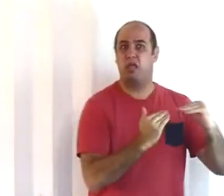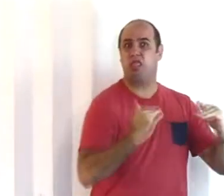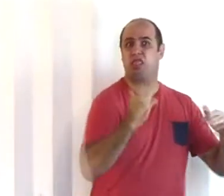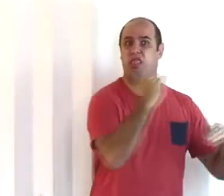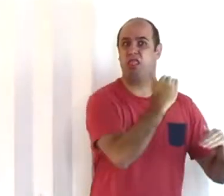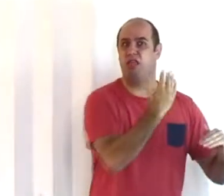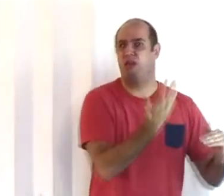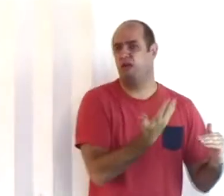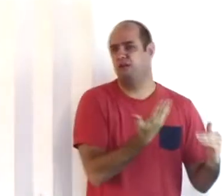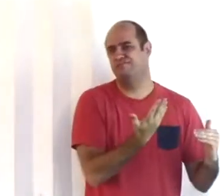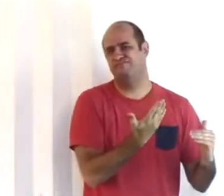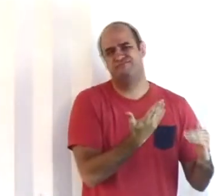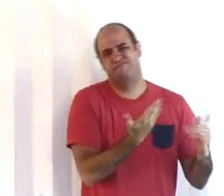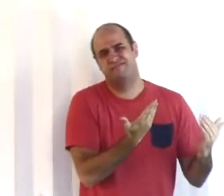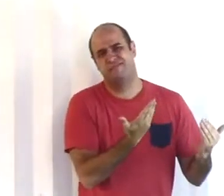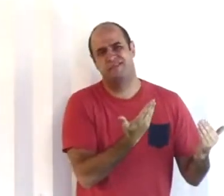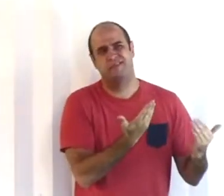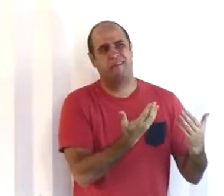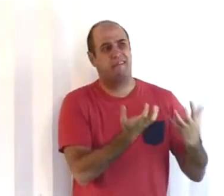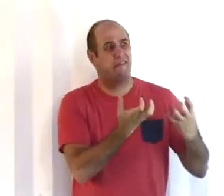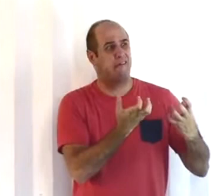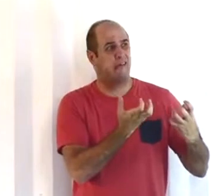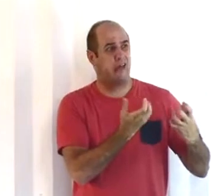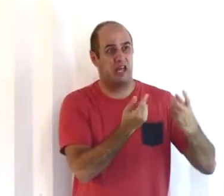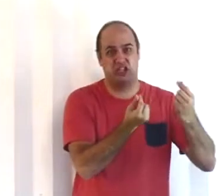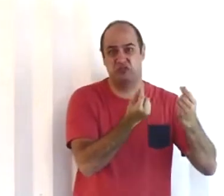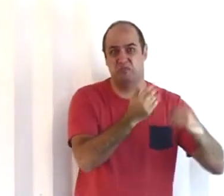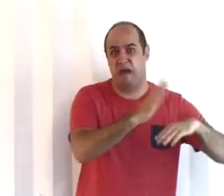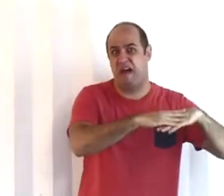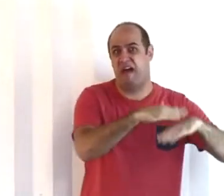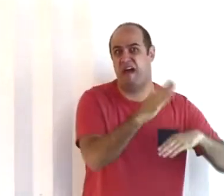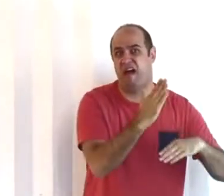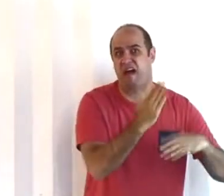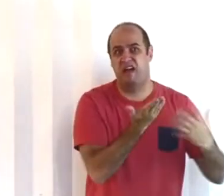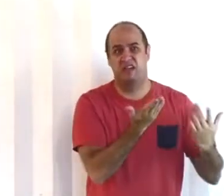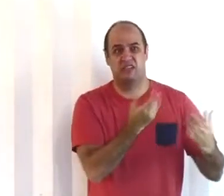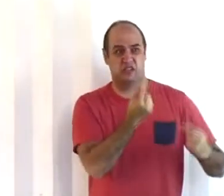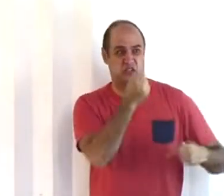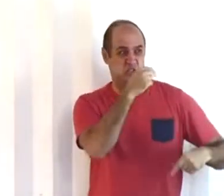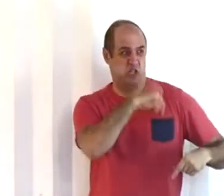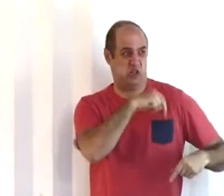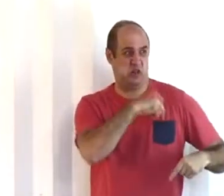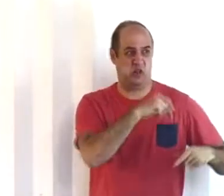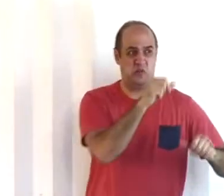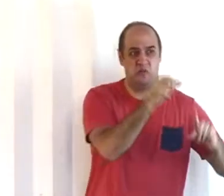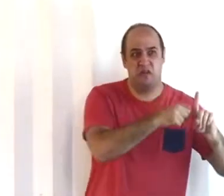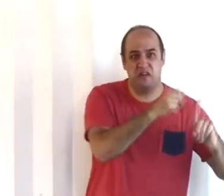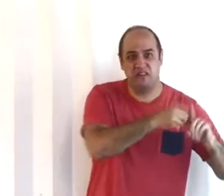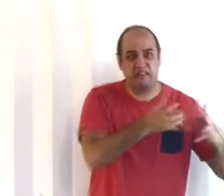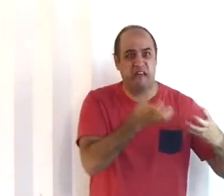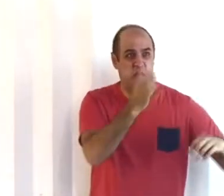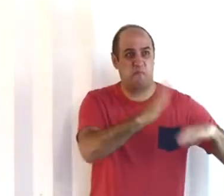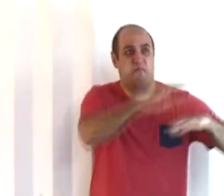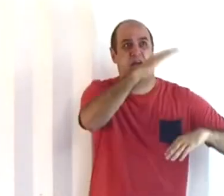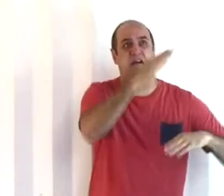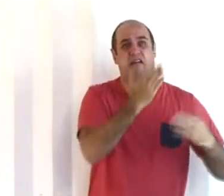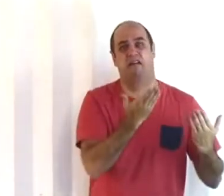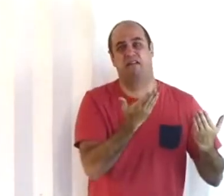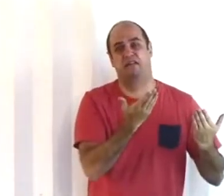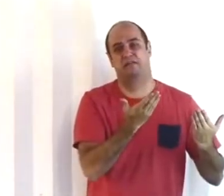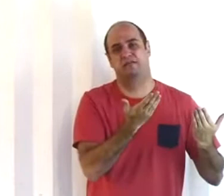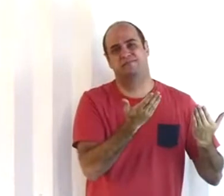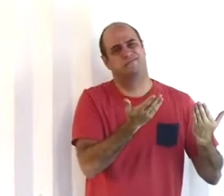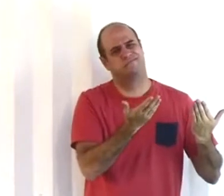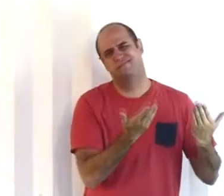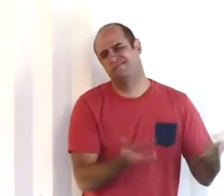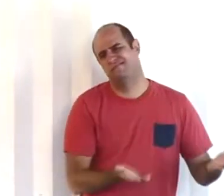um título muitas vezes, alguns trocados a mais em um salário no final do mês, outras vezes. A palavra de